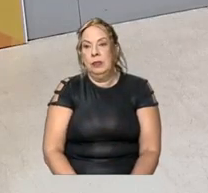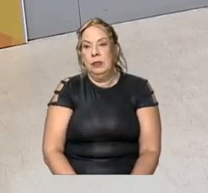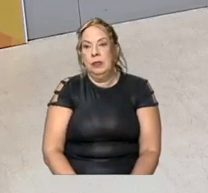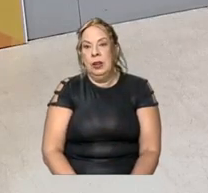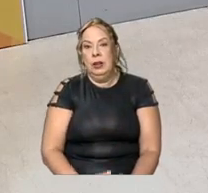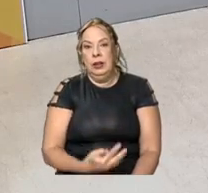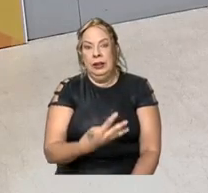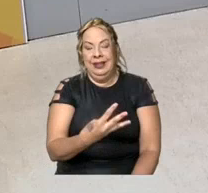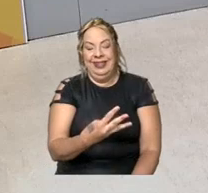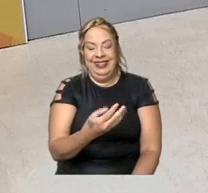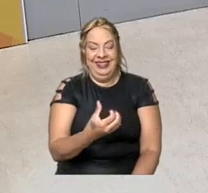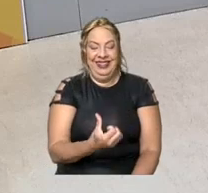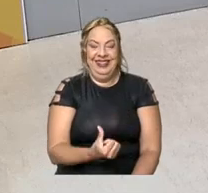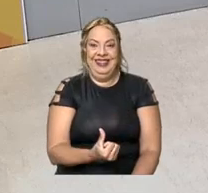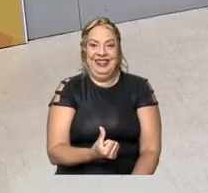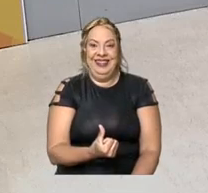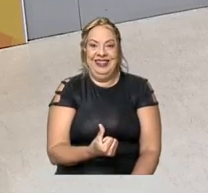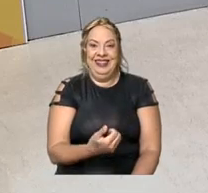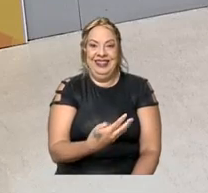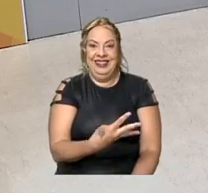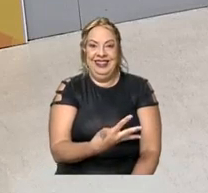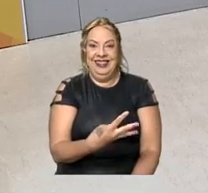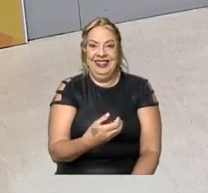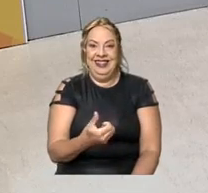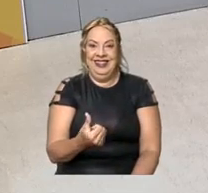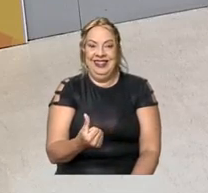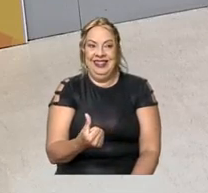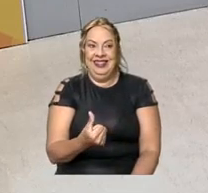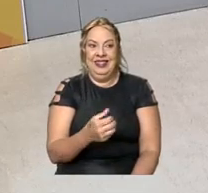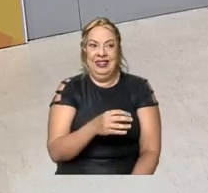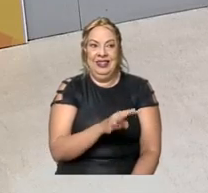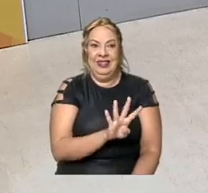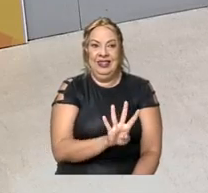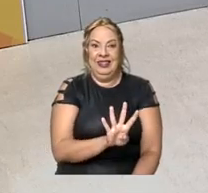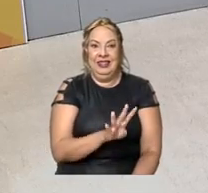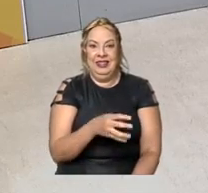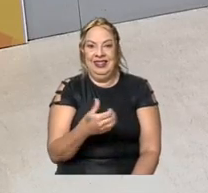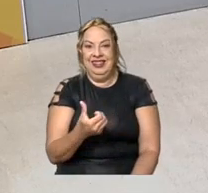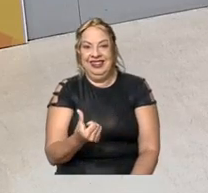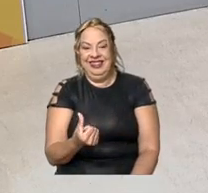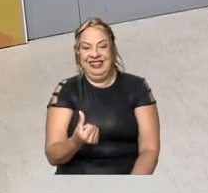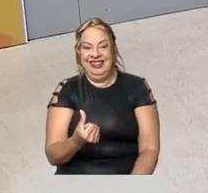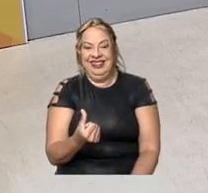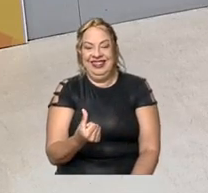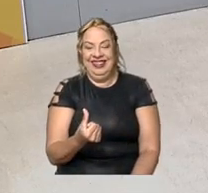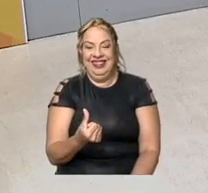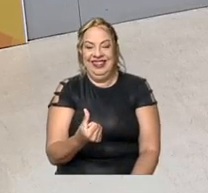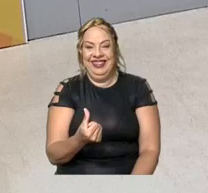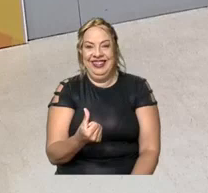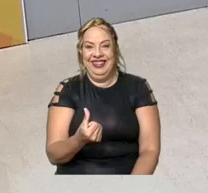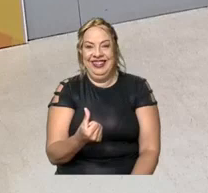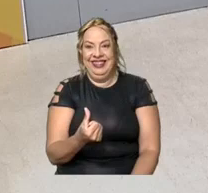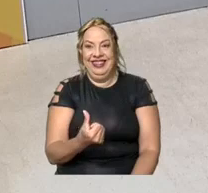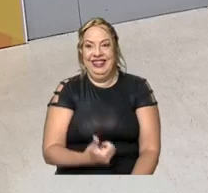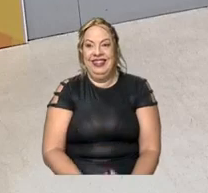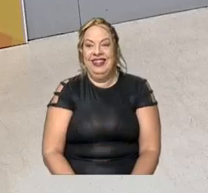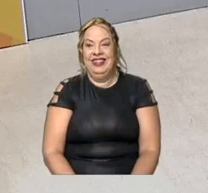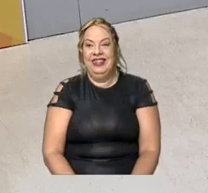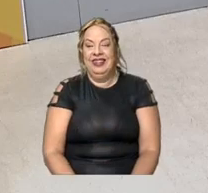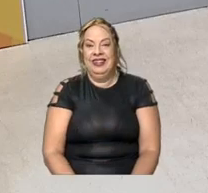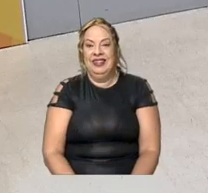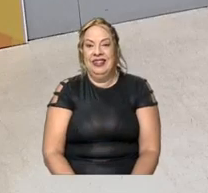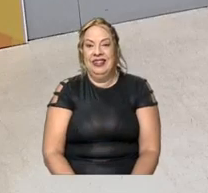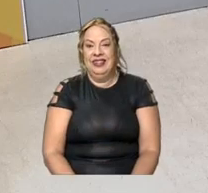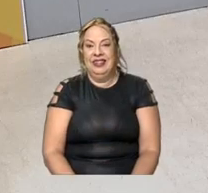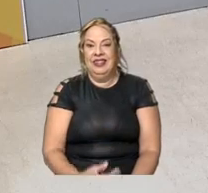Sobe o 18, sobe também número 46, 46, 46. Vem comigo